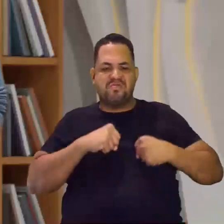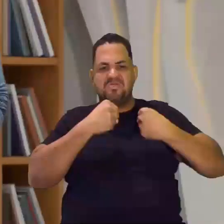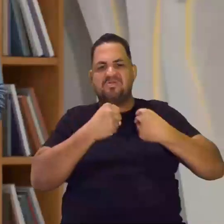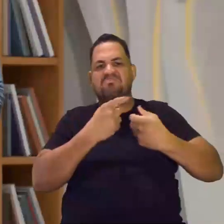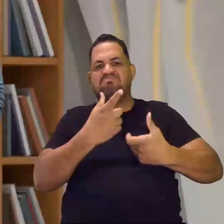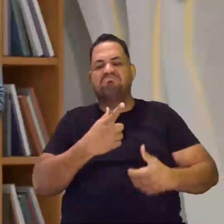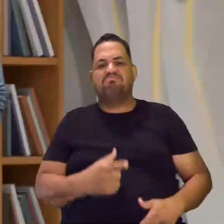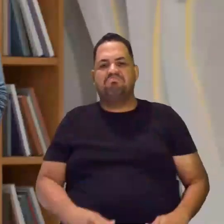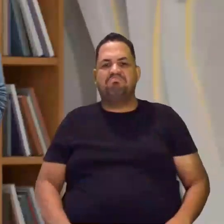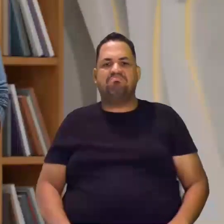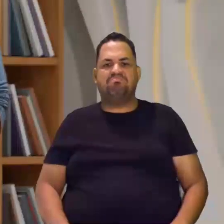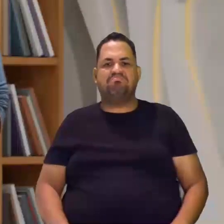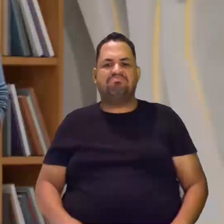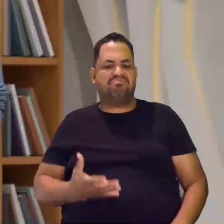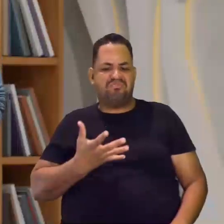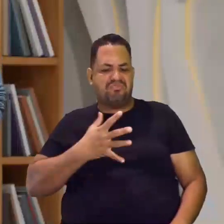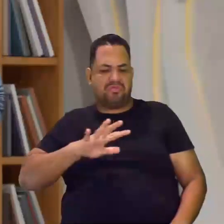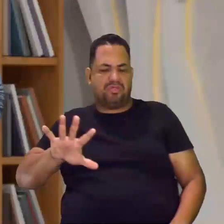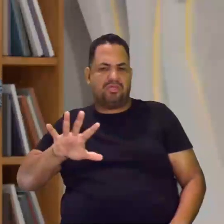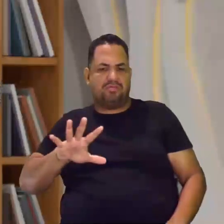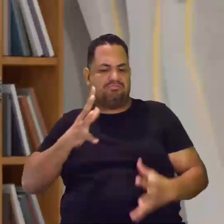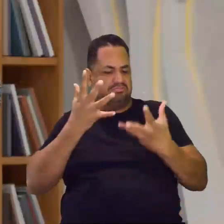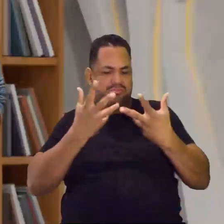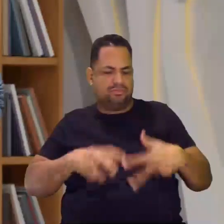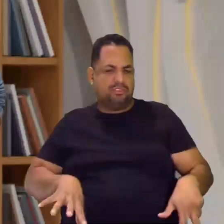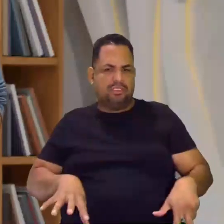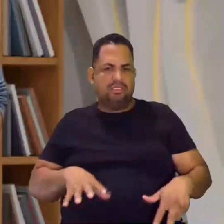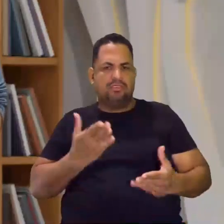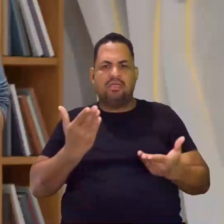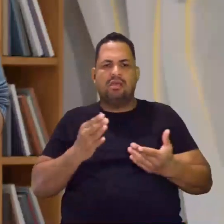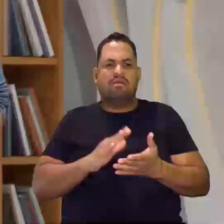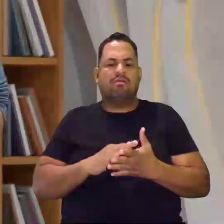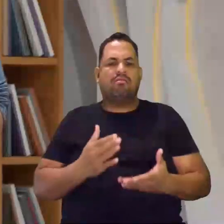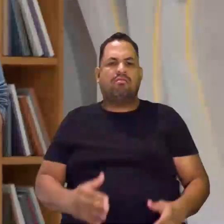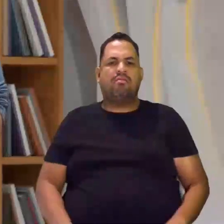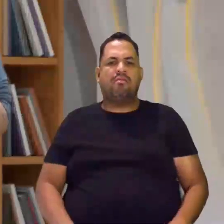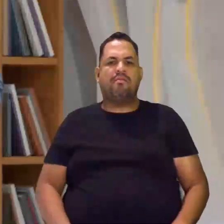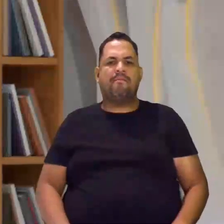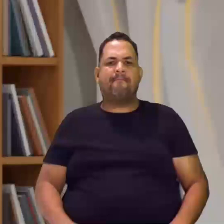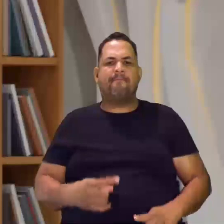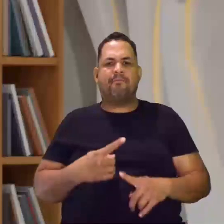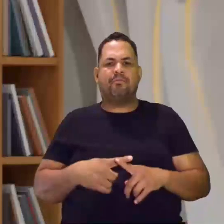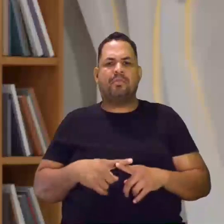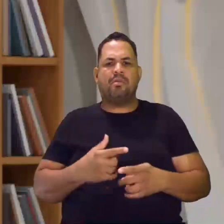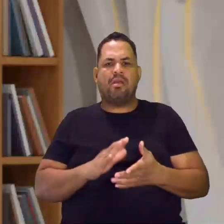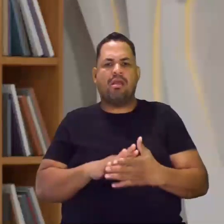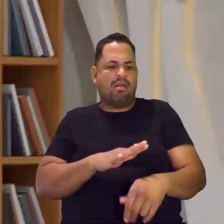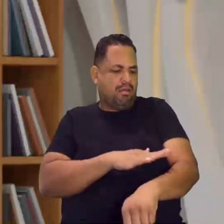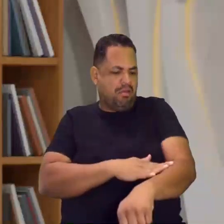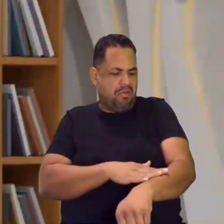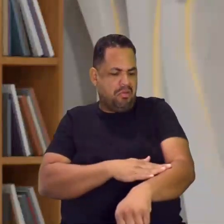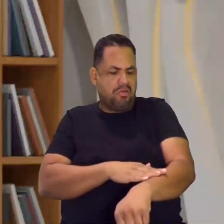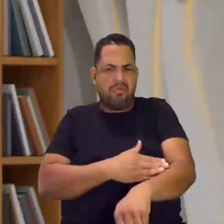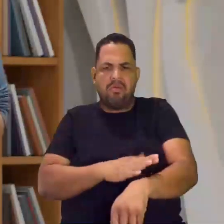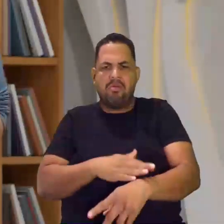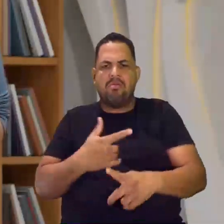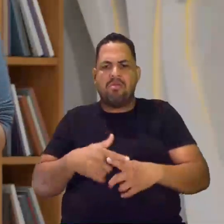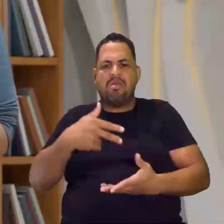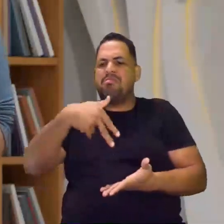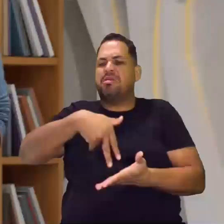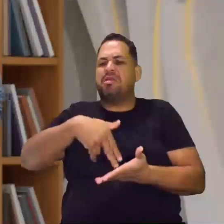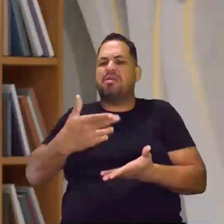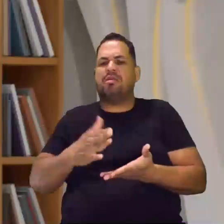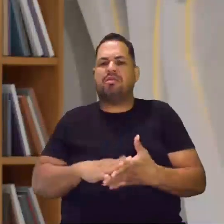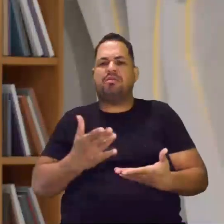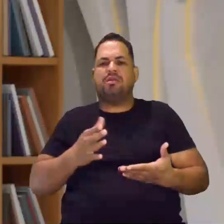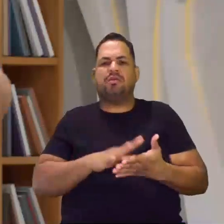Rosa de se negar a aceitar essa situação, né? Porque por causa da minha cor, agora eu vou ter que me levantar para ele, eu vou ter que